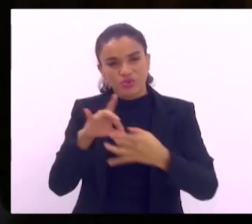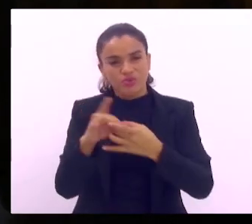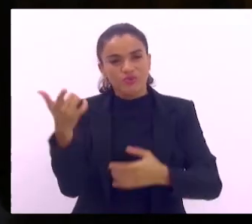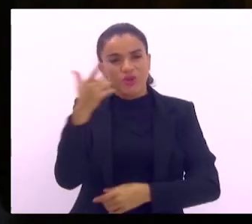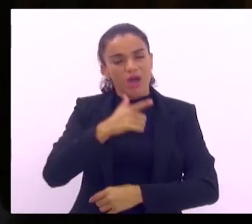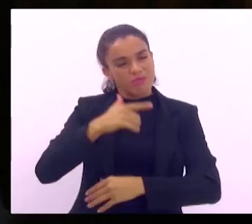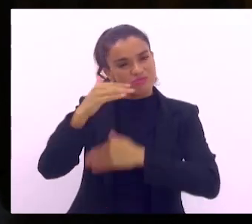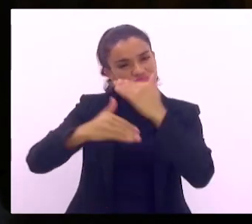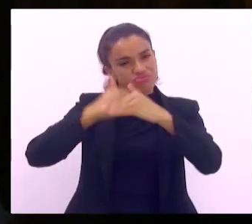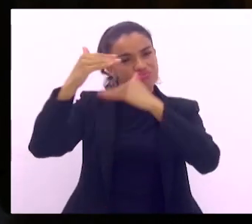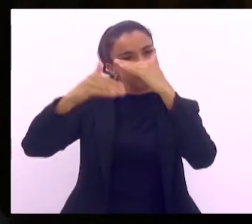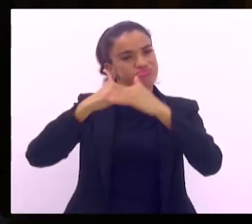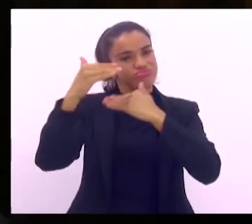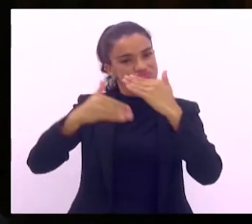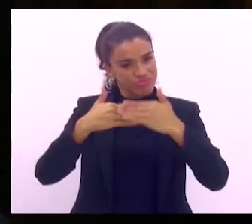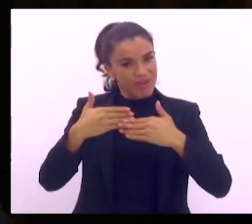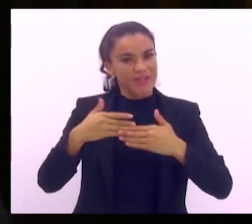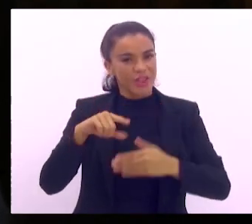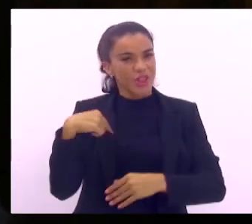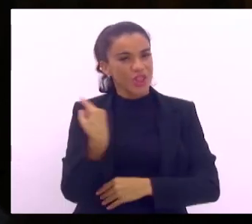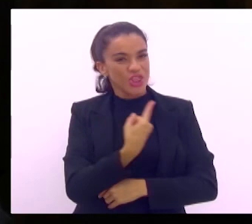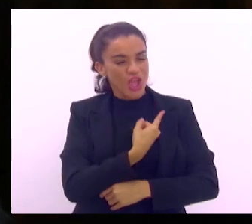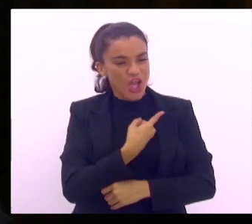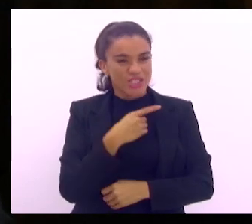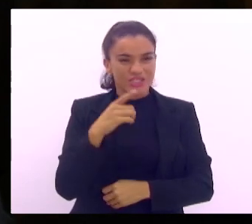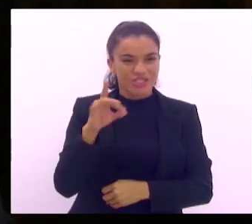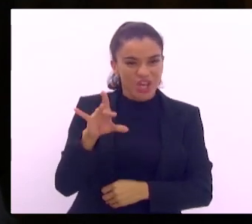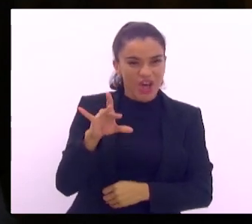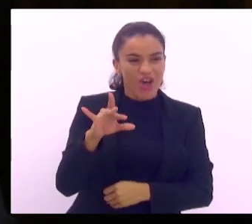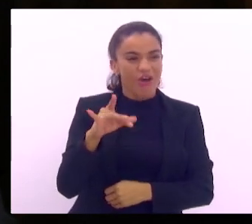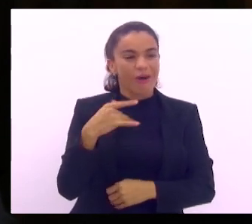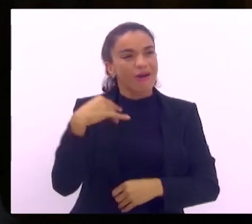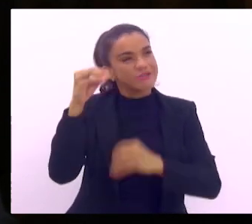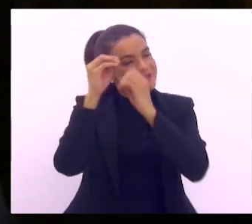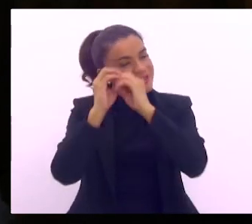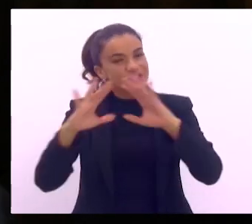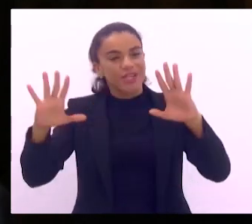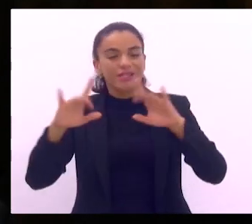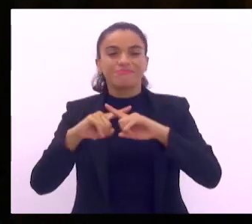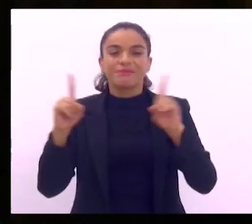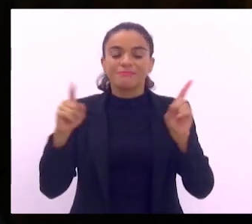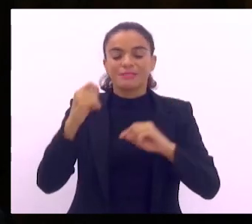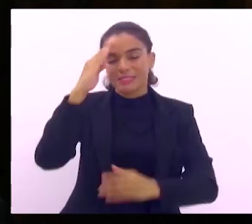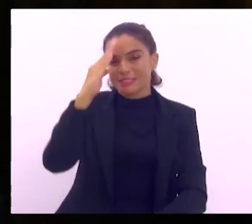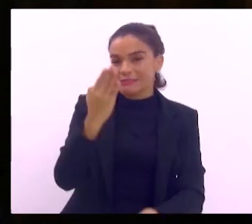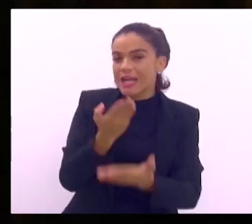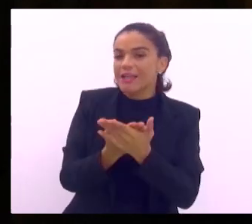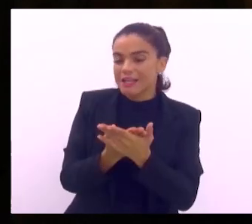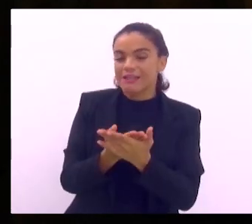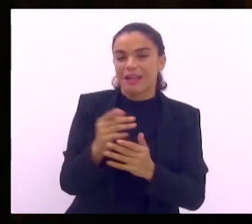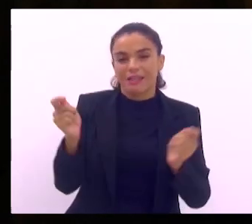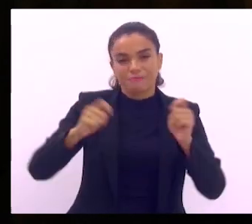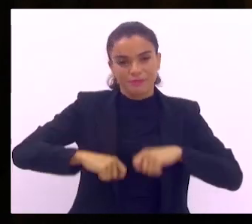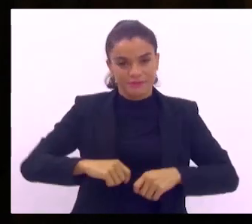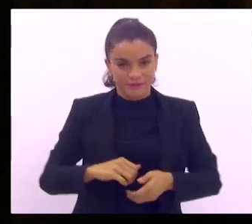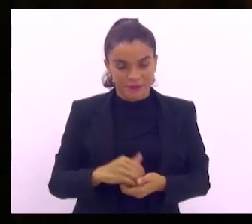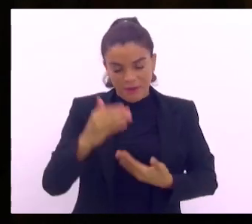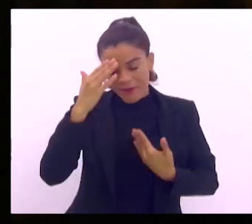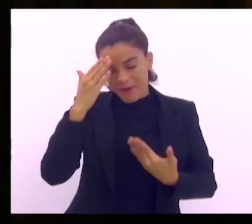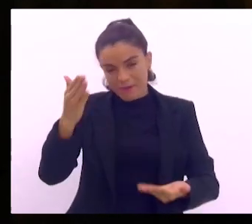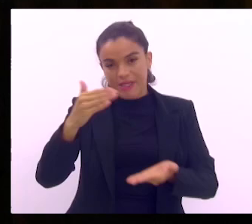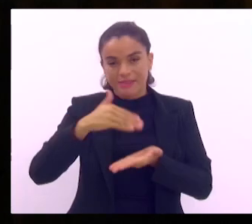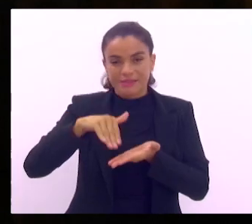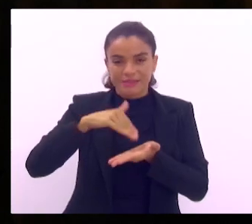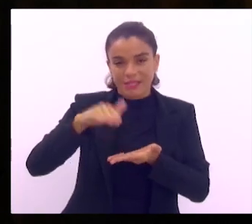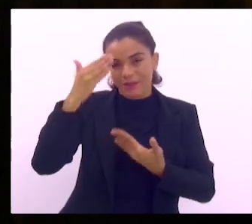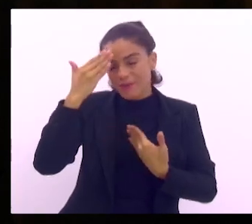algo gigante, algo que todos nós não só devemos sonhar, mas devemos acreditar que será possível. Obrigado,